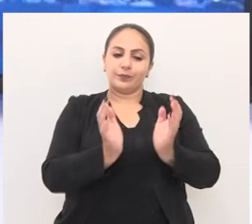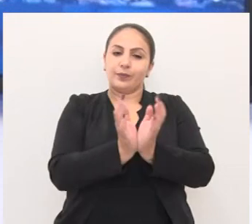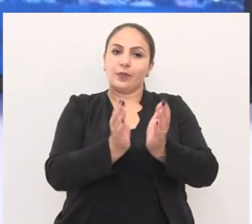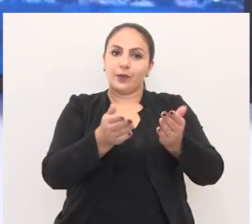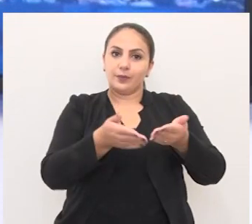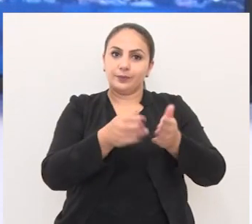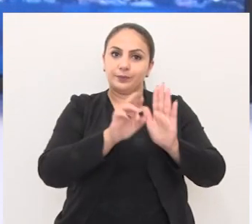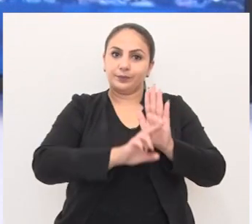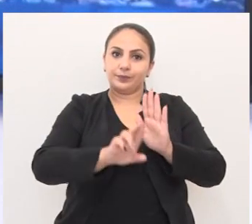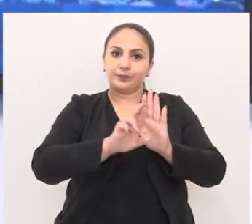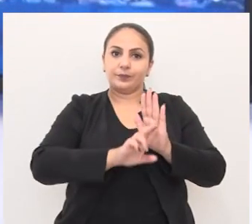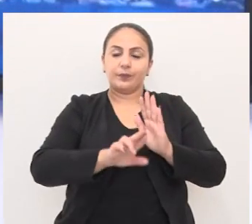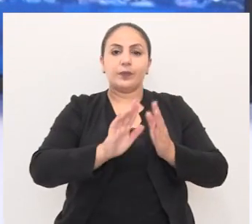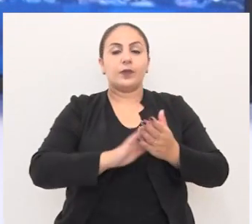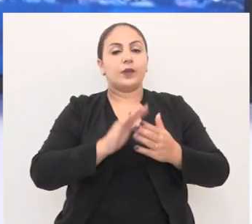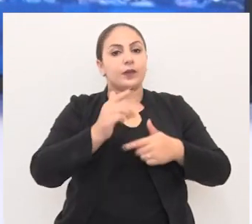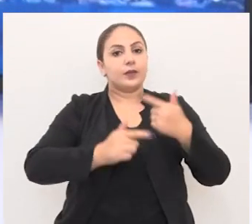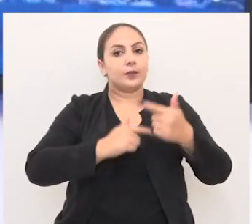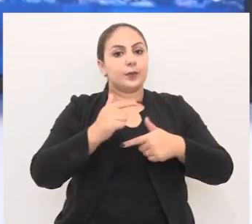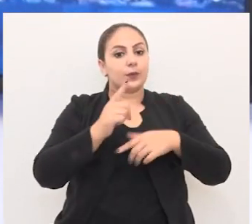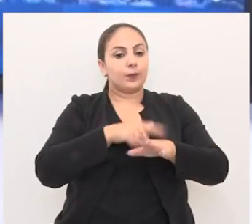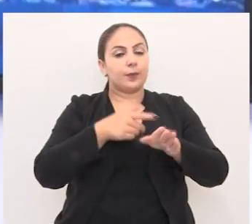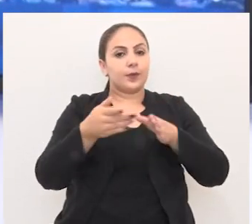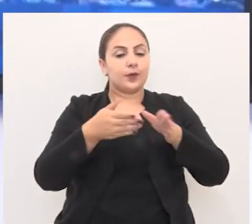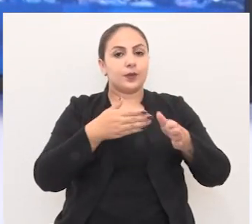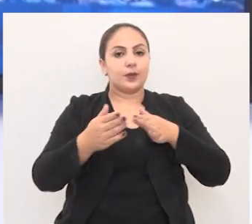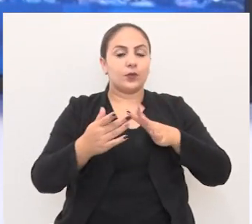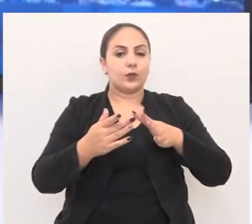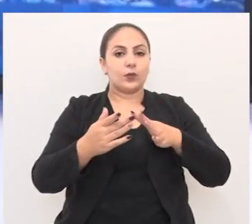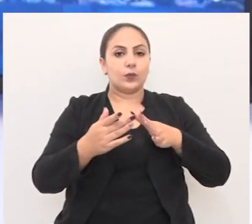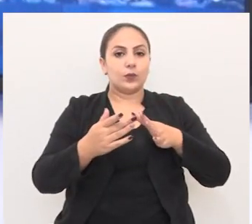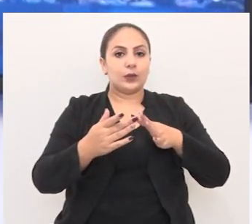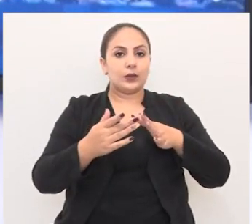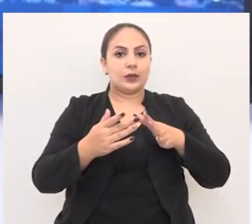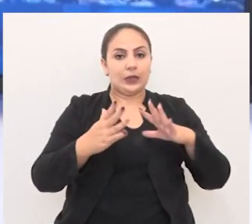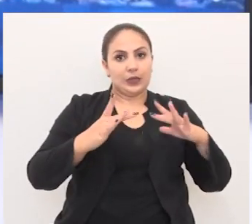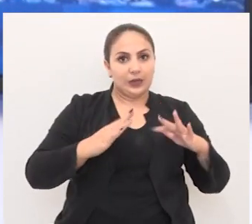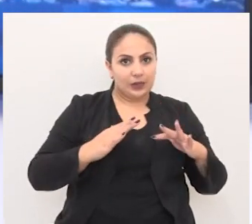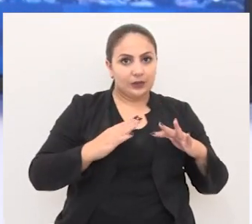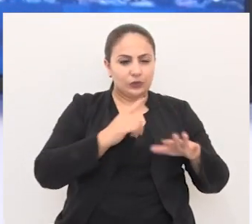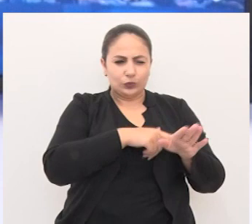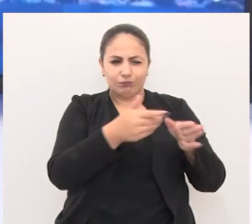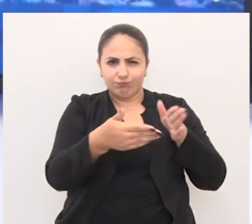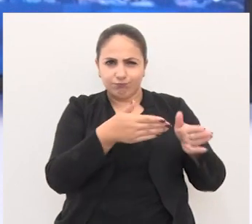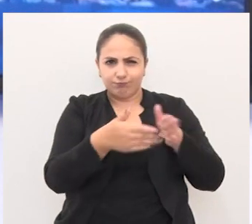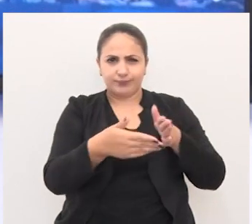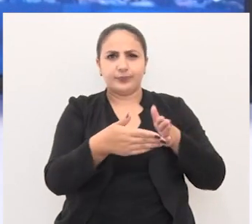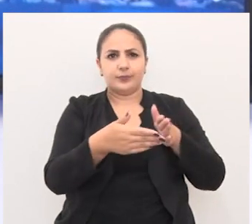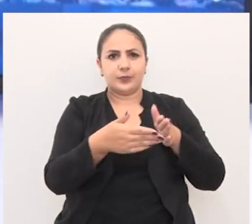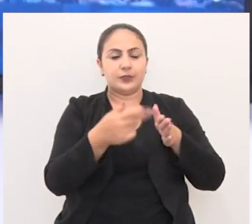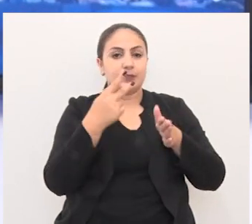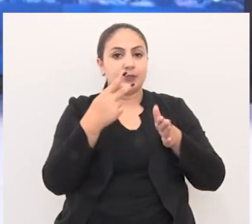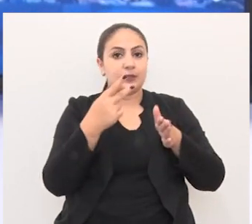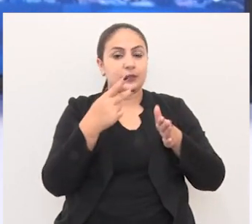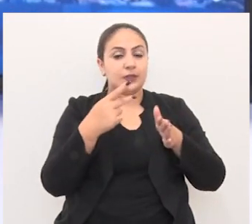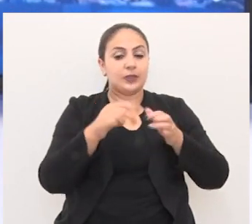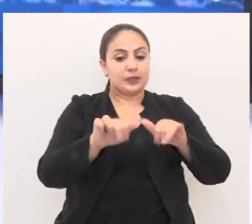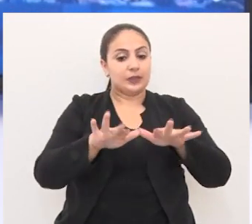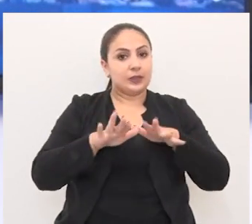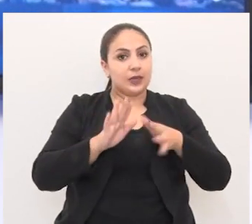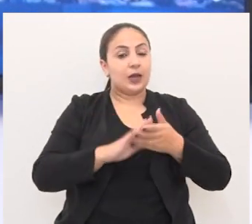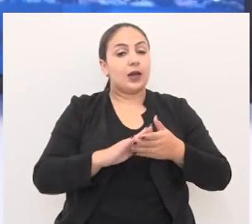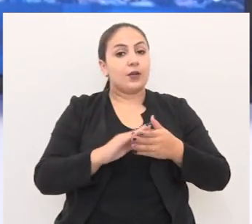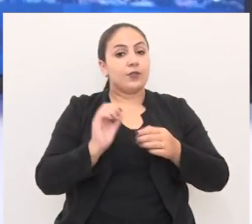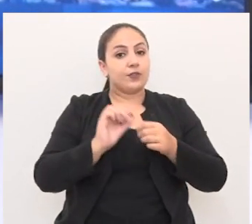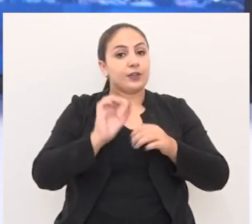A comissão representativa, que atua durante o período de recesso parlamentar, realizou ontem mais um encontro. O